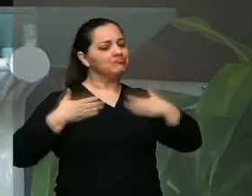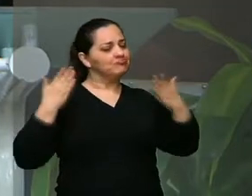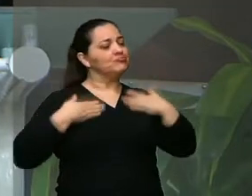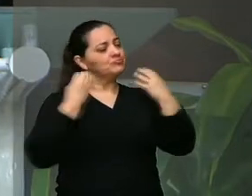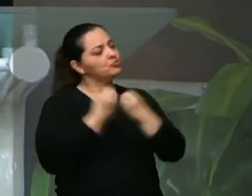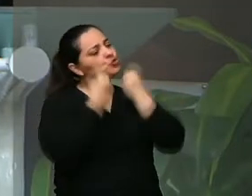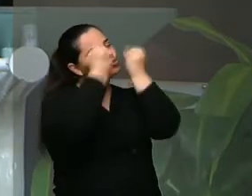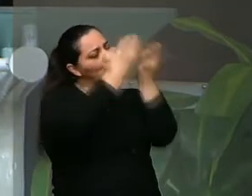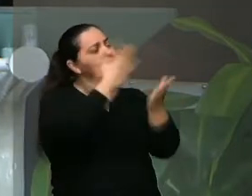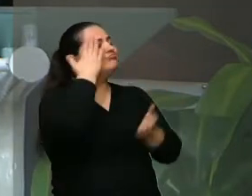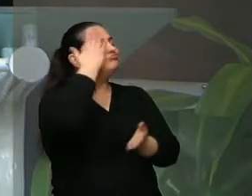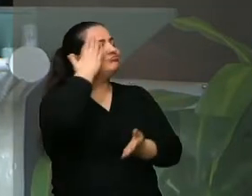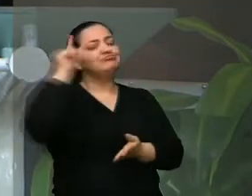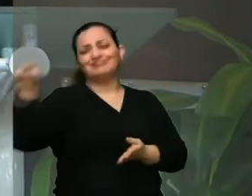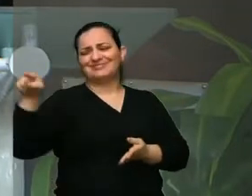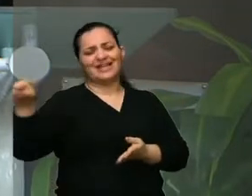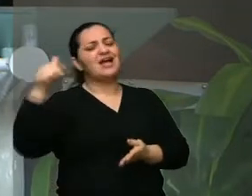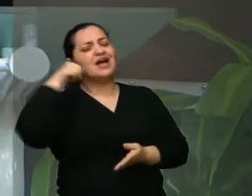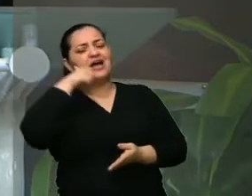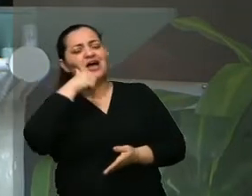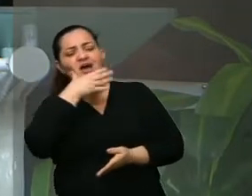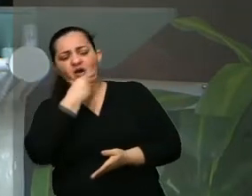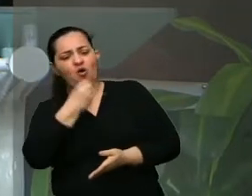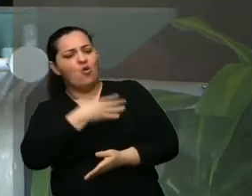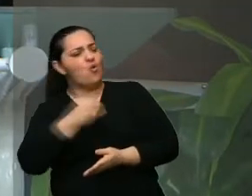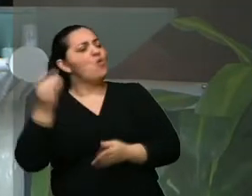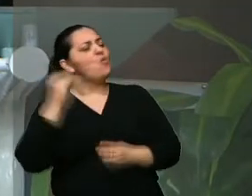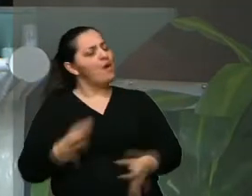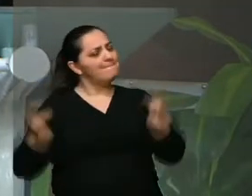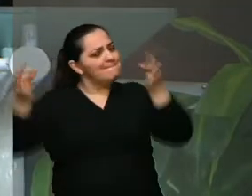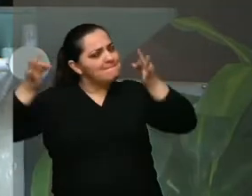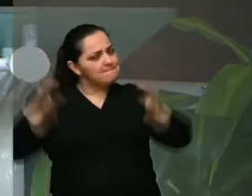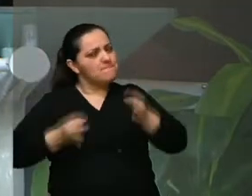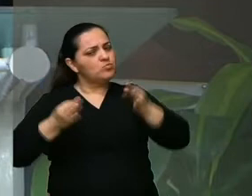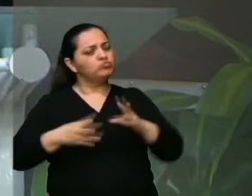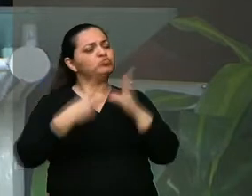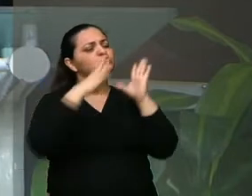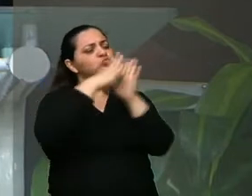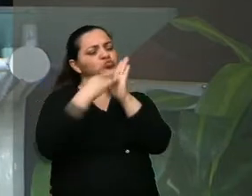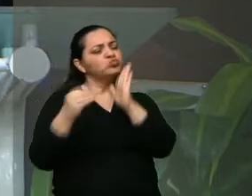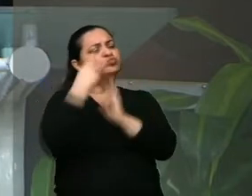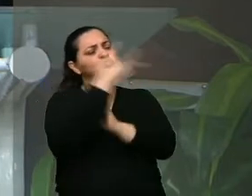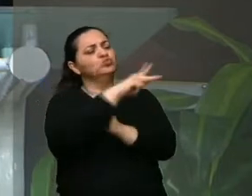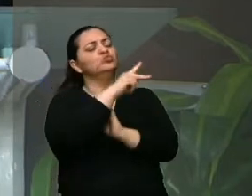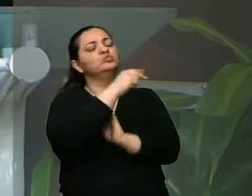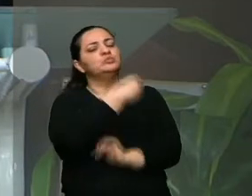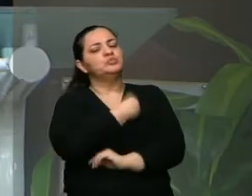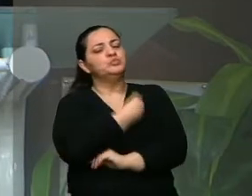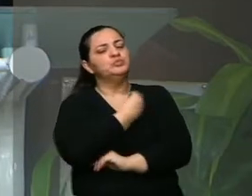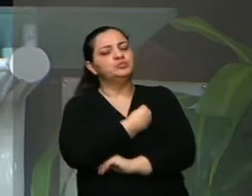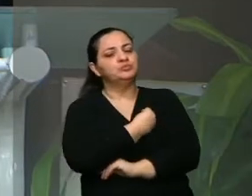dizer sabe aquele seu rapaz exatamente como tu és